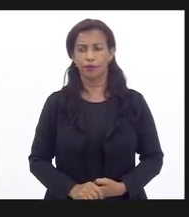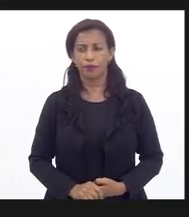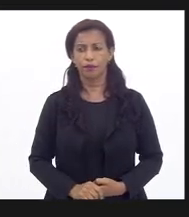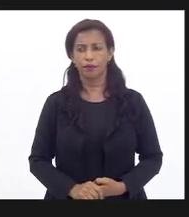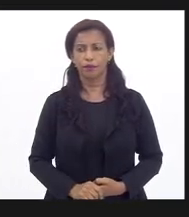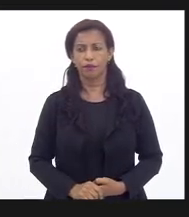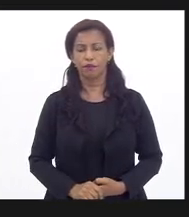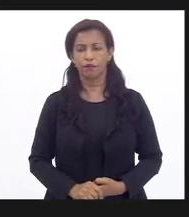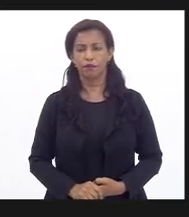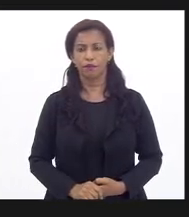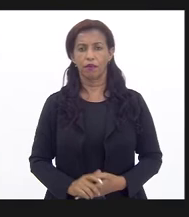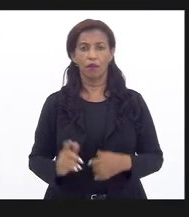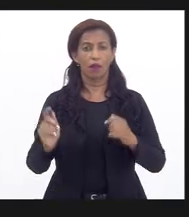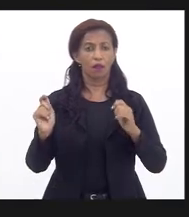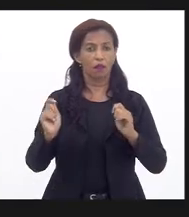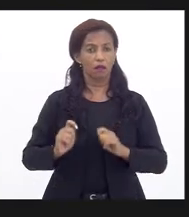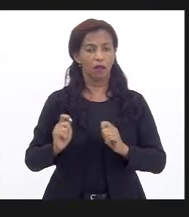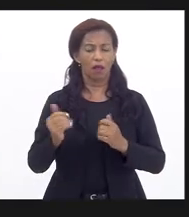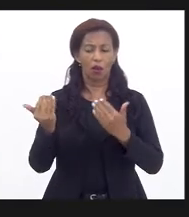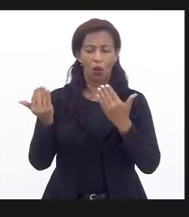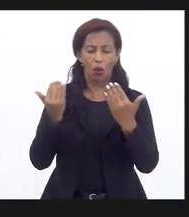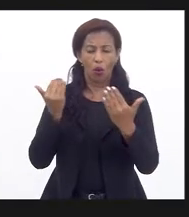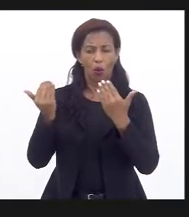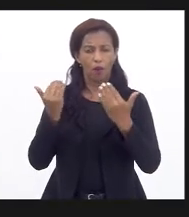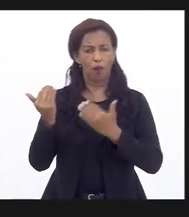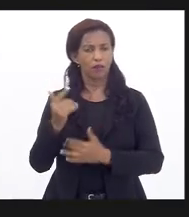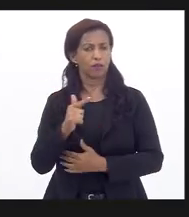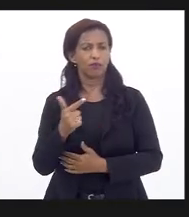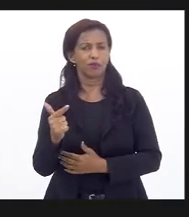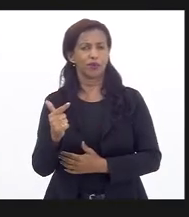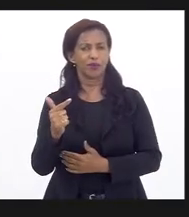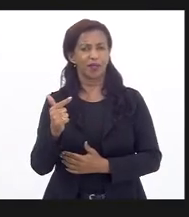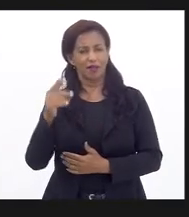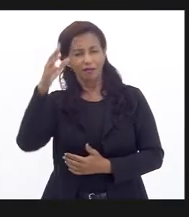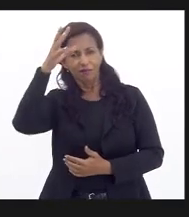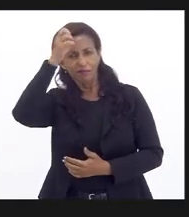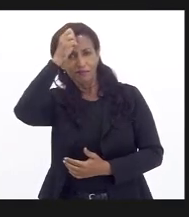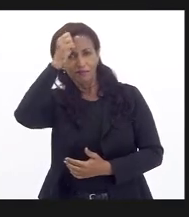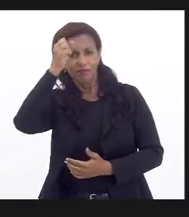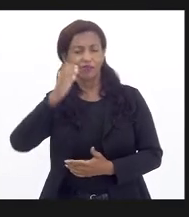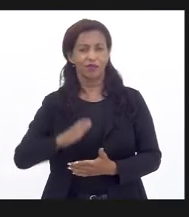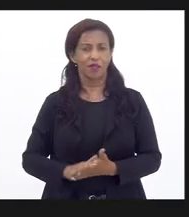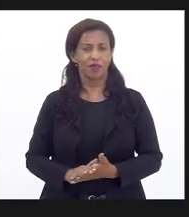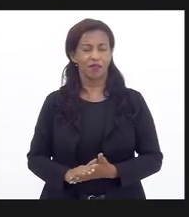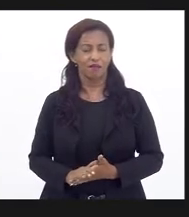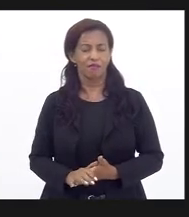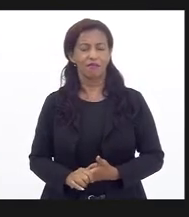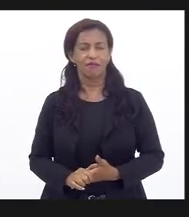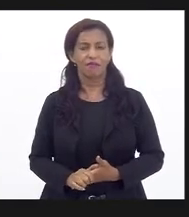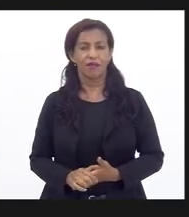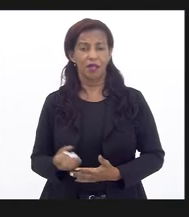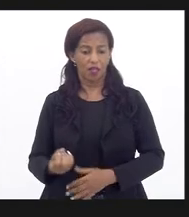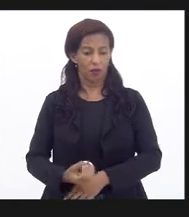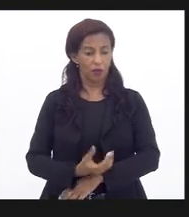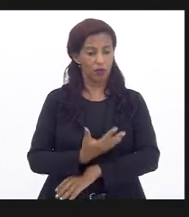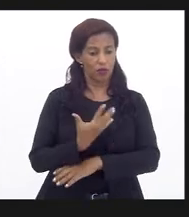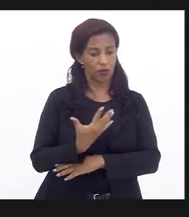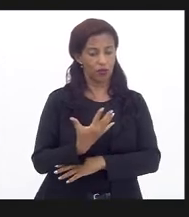ambiente permitirão uma incomparável aprendizagem e o desenvolvimento de habilidades sociais,